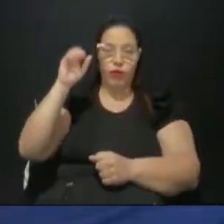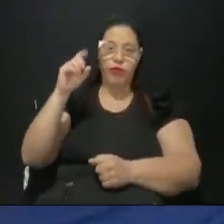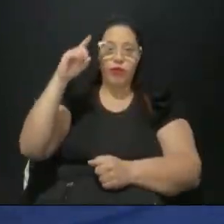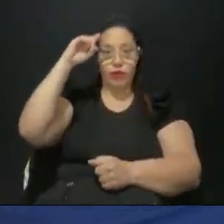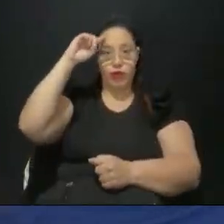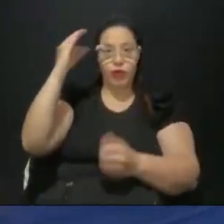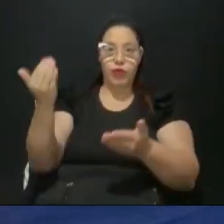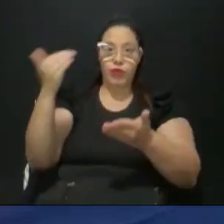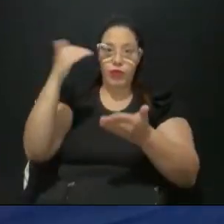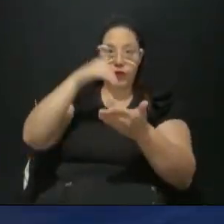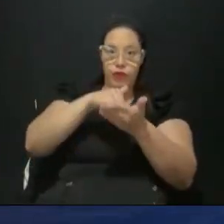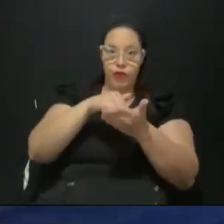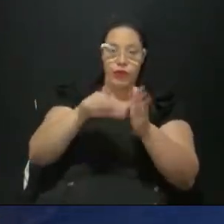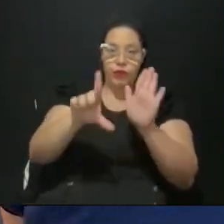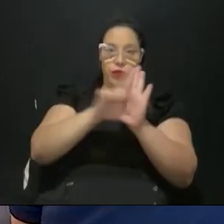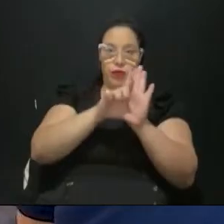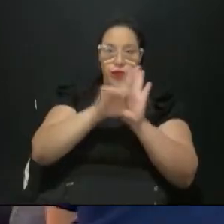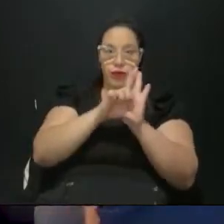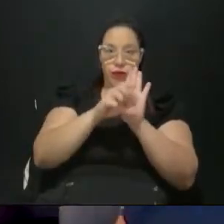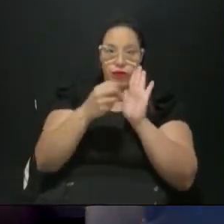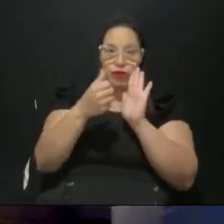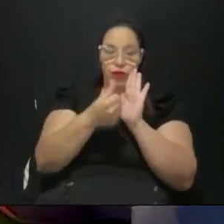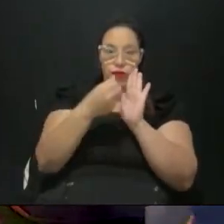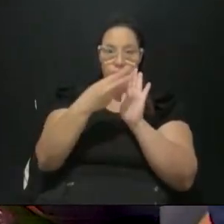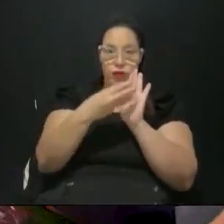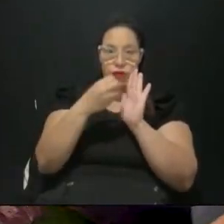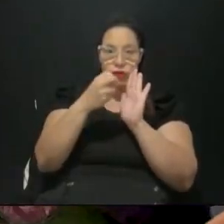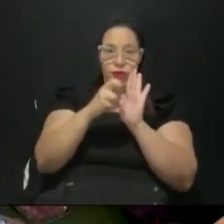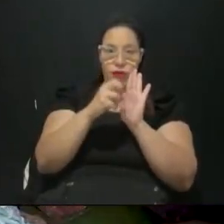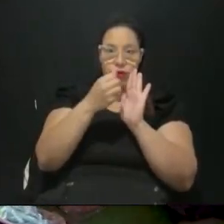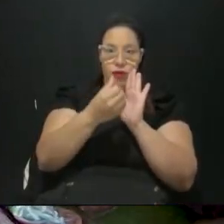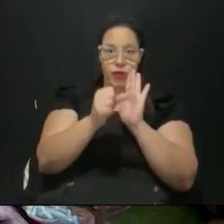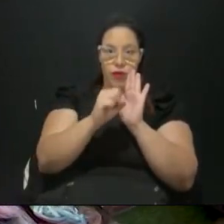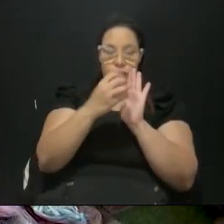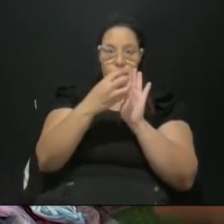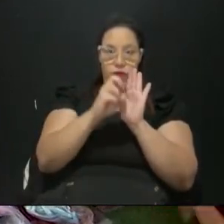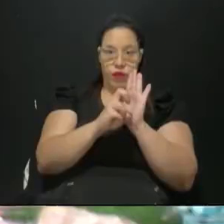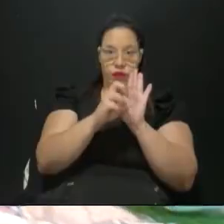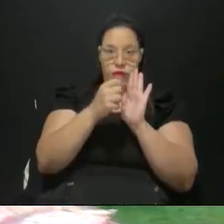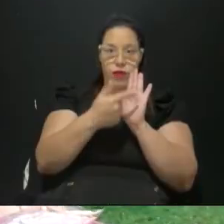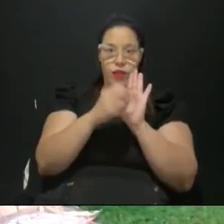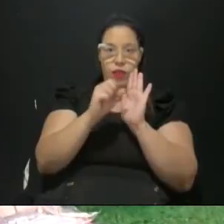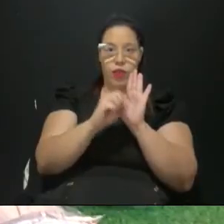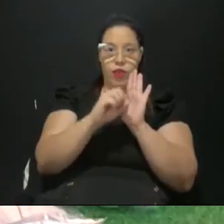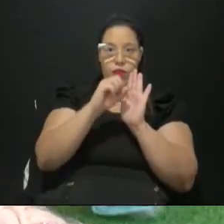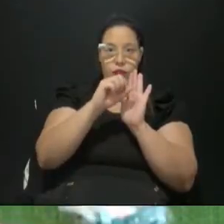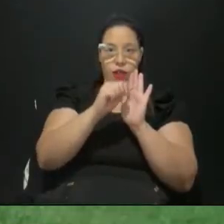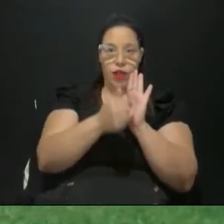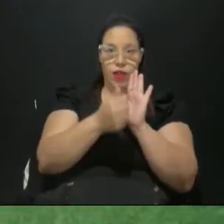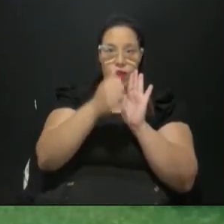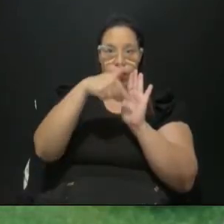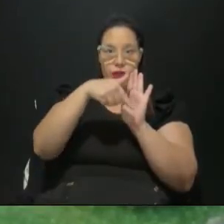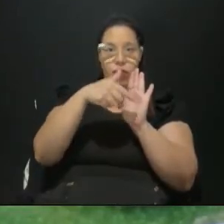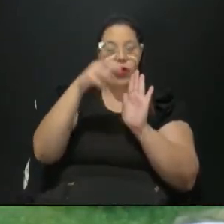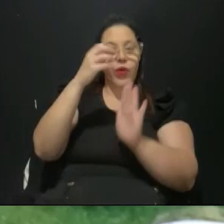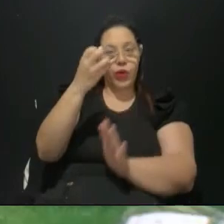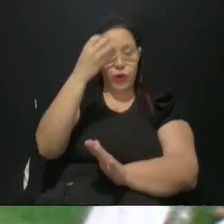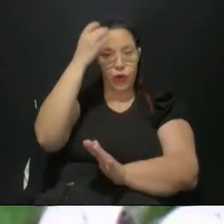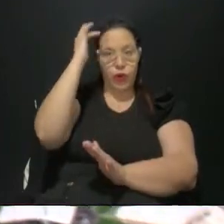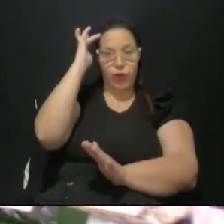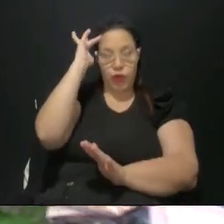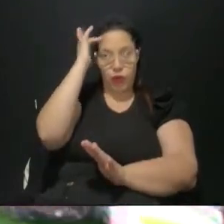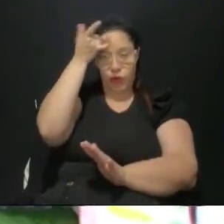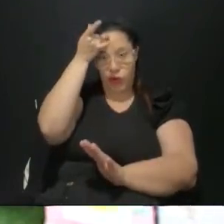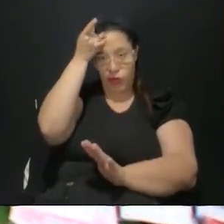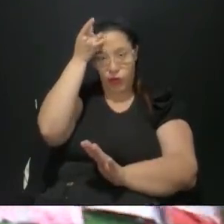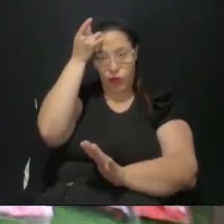a data foi instituída pela lei Nacional 13585 de 2017 e Visa conscientizar